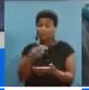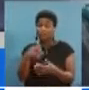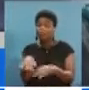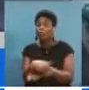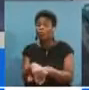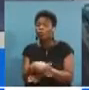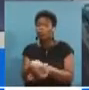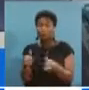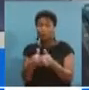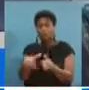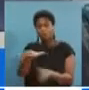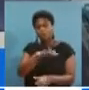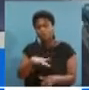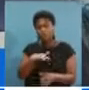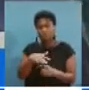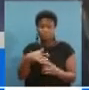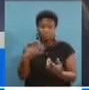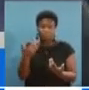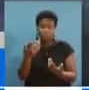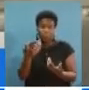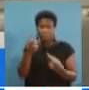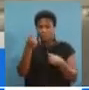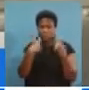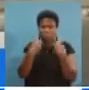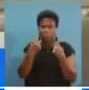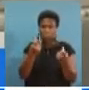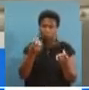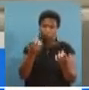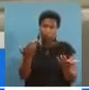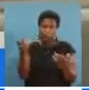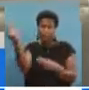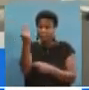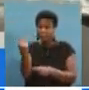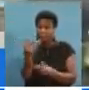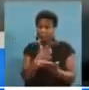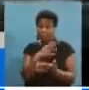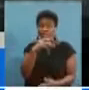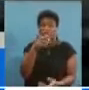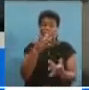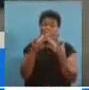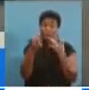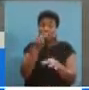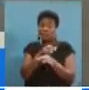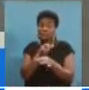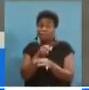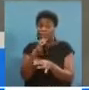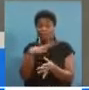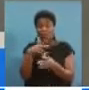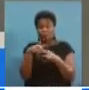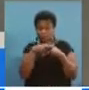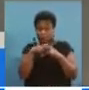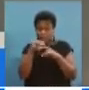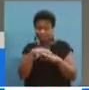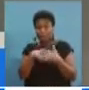da rua como um espaço de expressão artística, a não ser o Mindelate quando há eventos específicos, e tentamos fazer um diagnóstico.